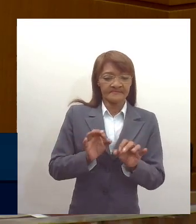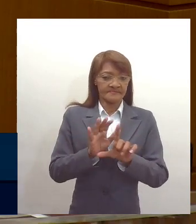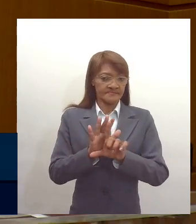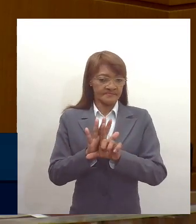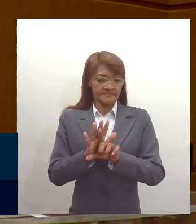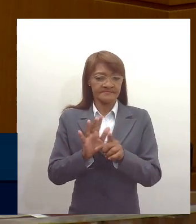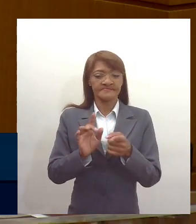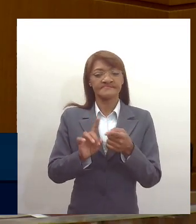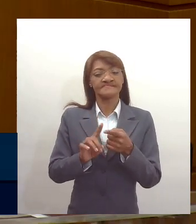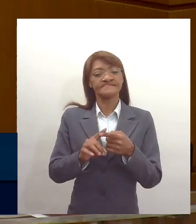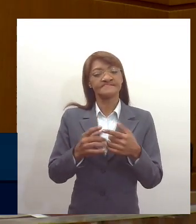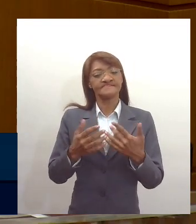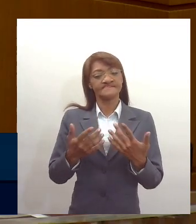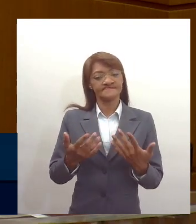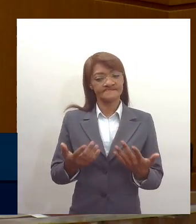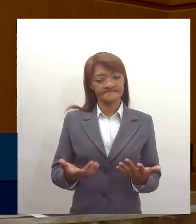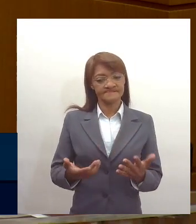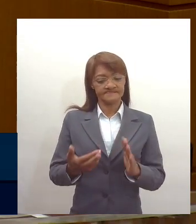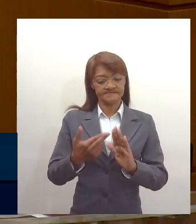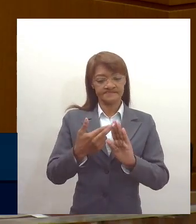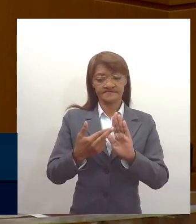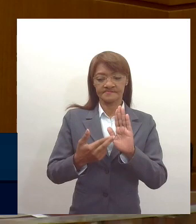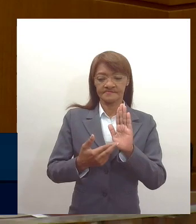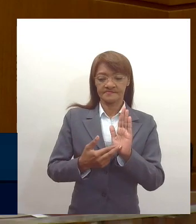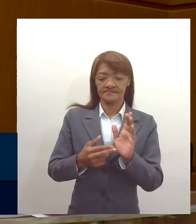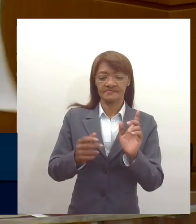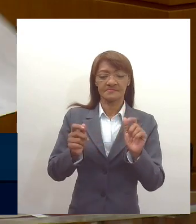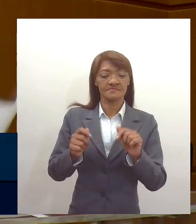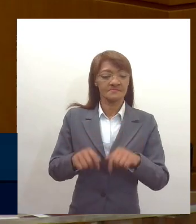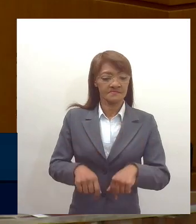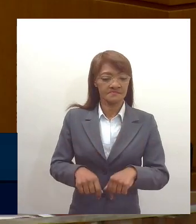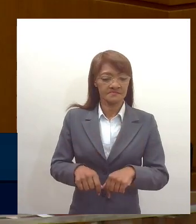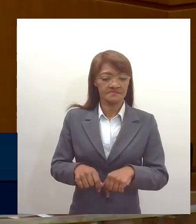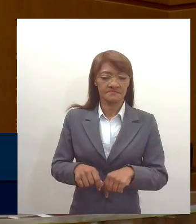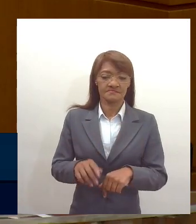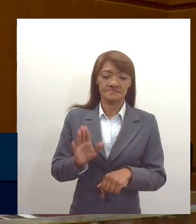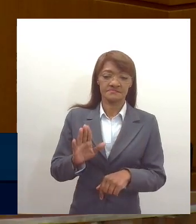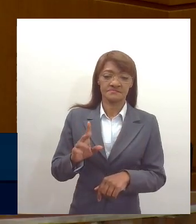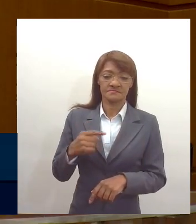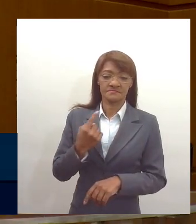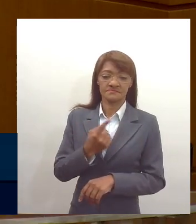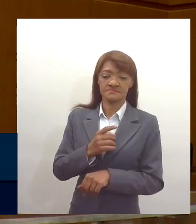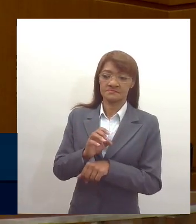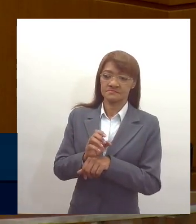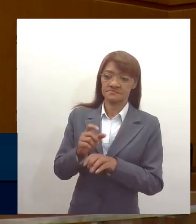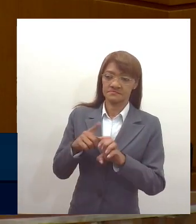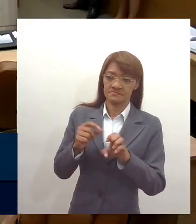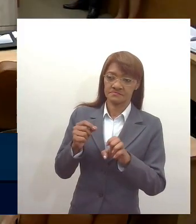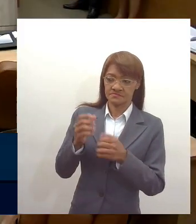auxiliam quem empreende em nosso estado. Muito obrigado, senhor presidente.